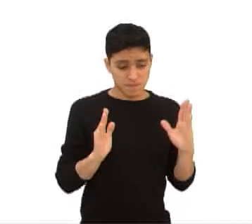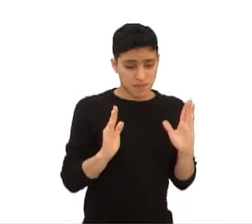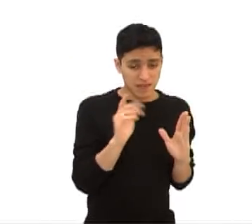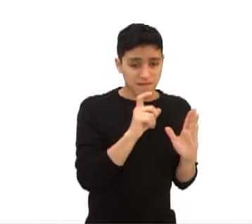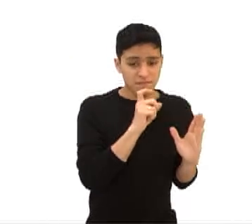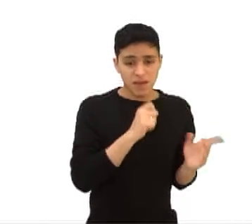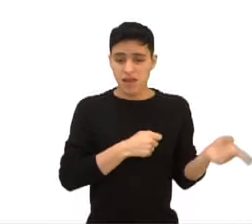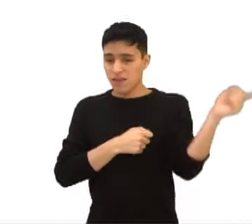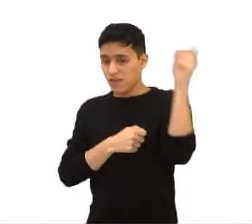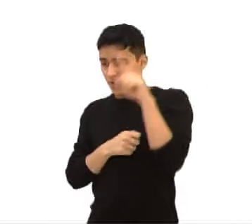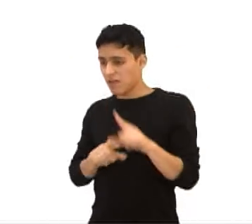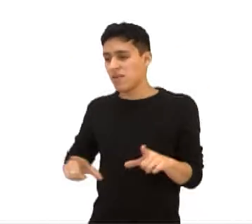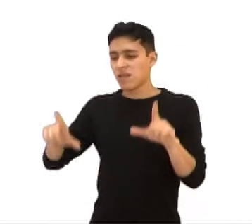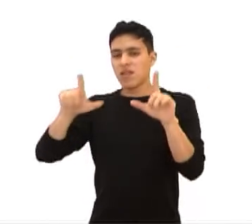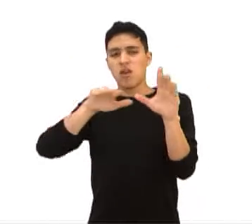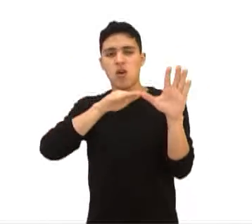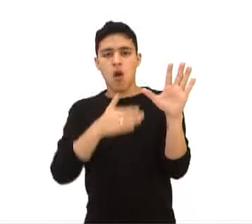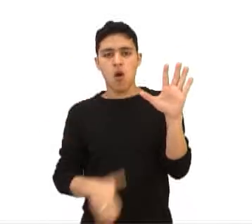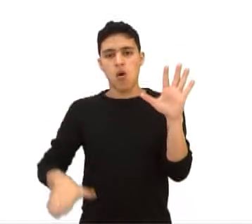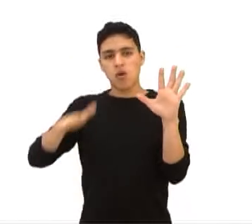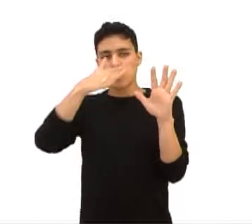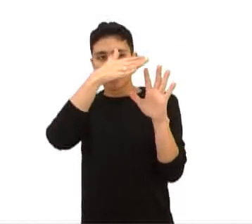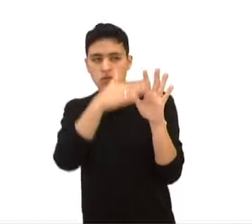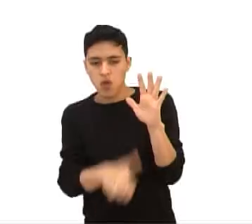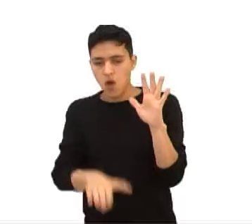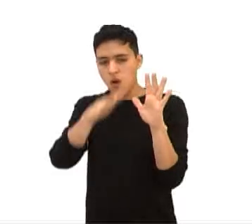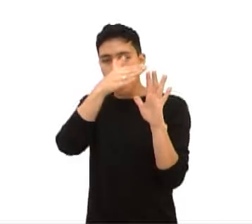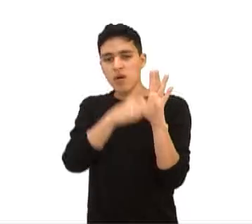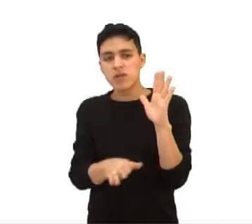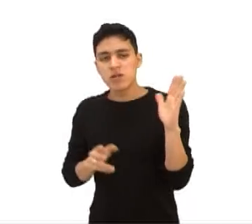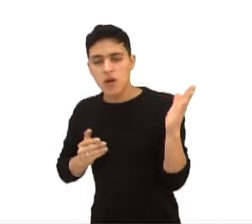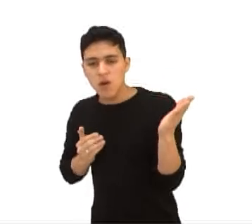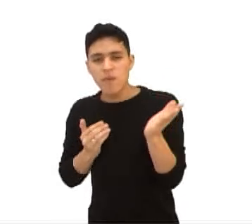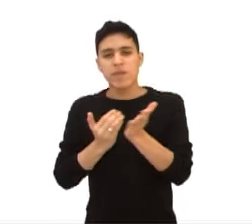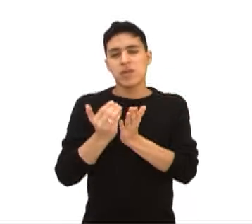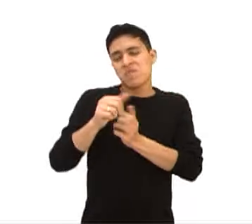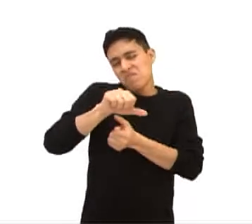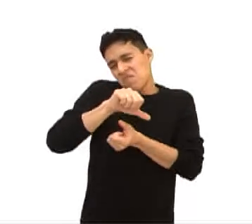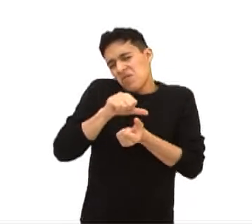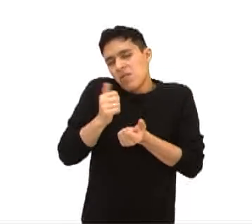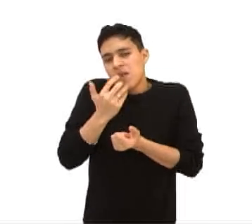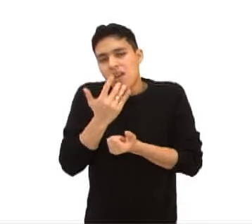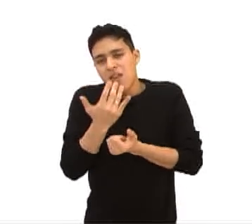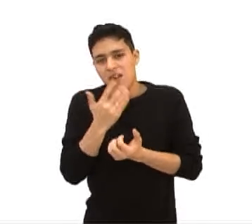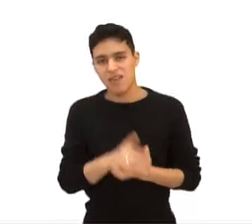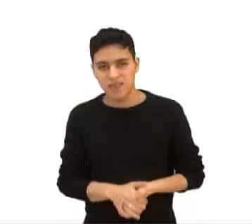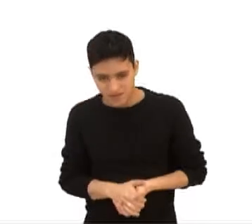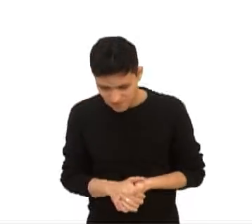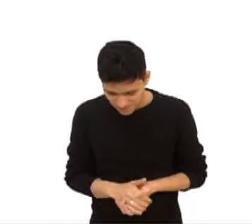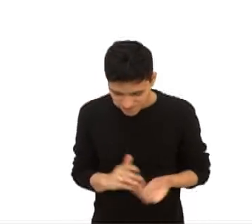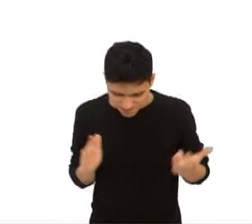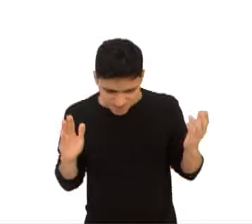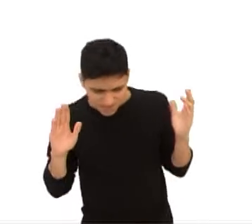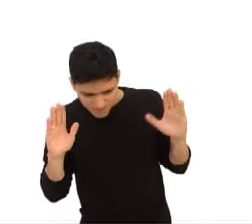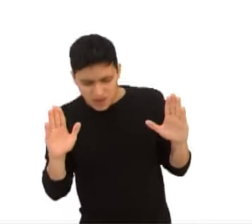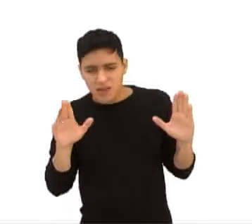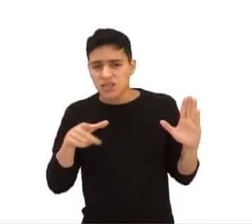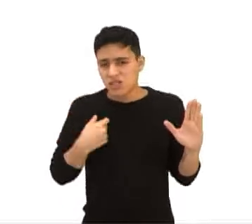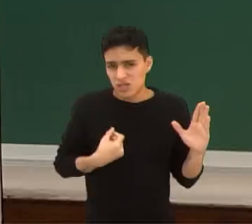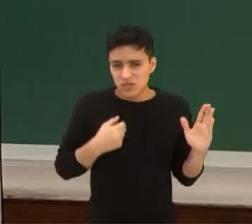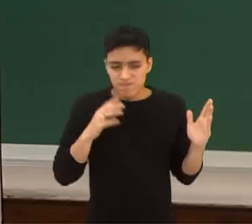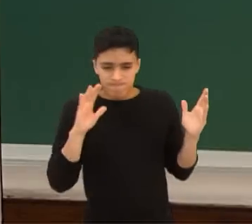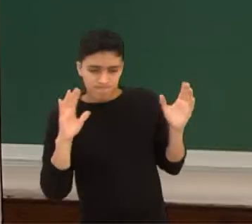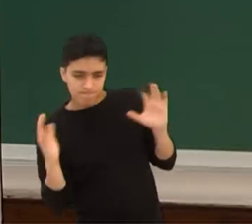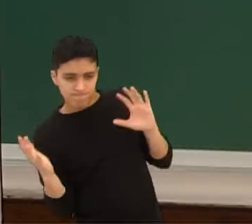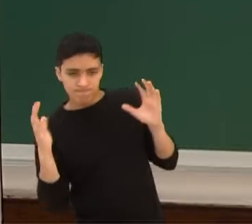nós temos aqui o outono, onde elas às vezes acabam mudando um pouco de coloração. Mas existe essa variação